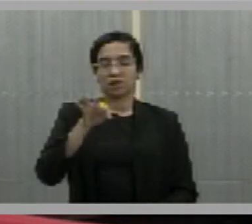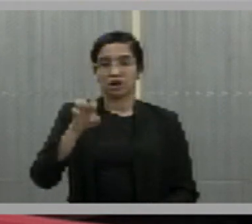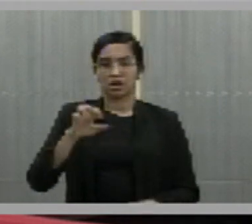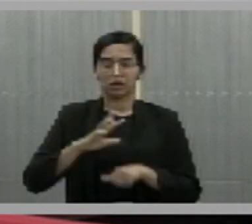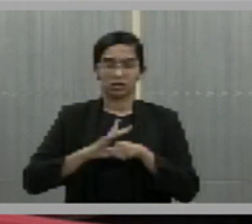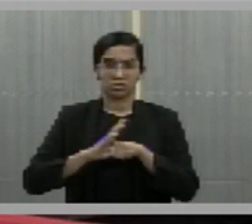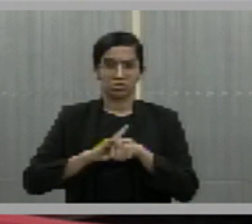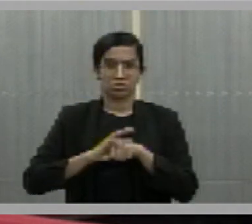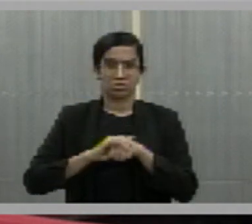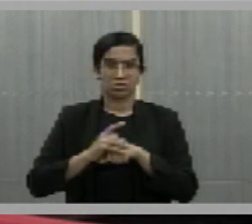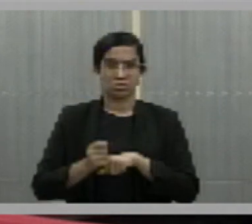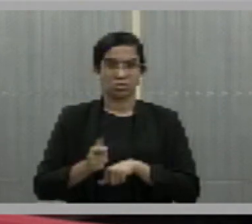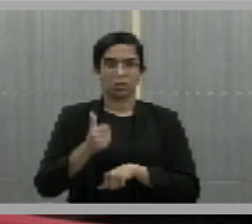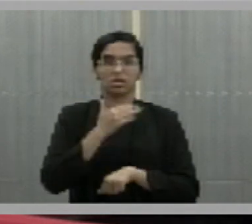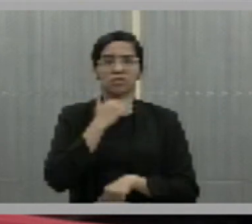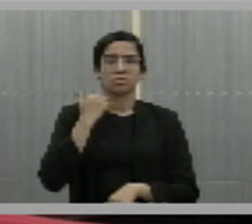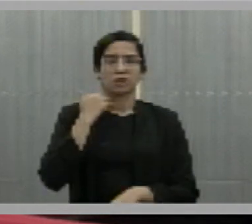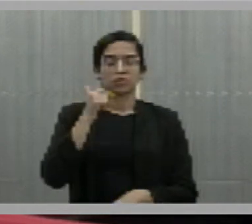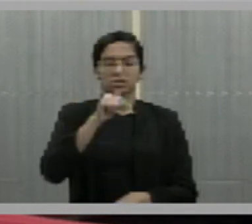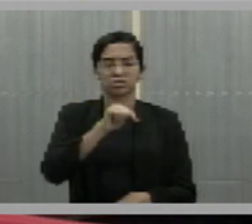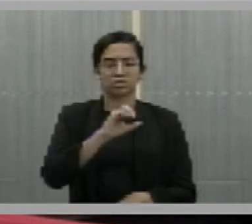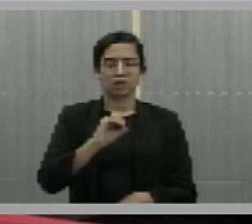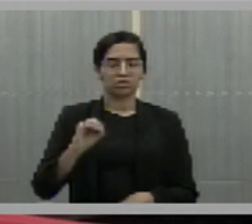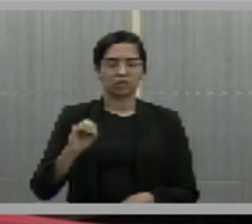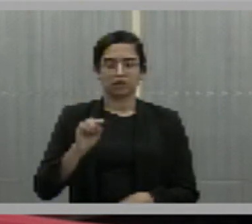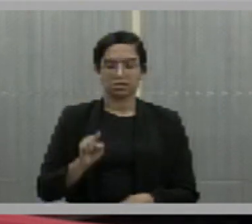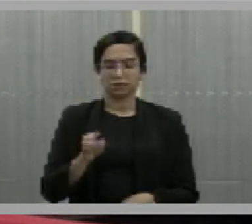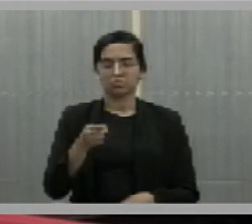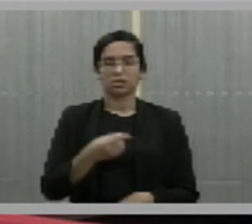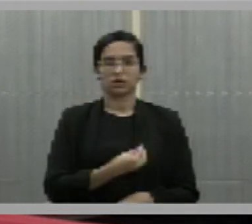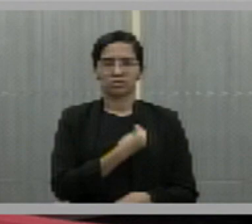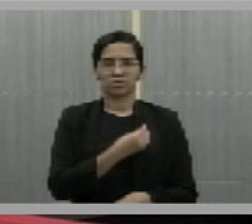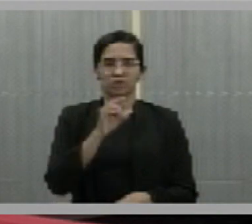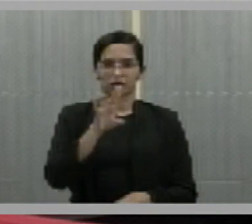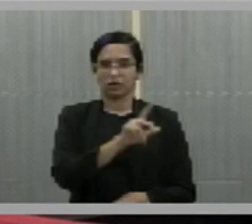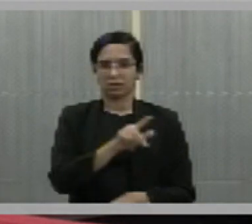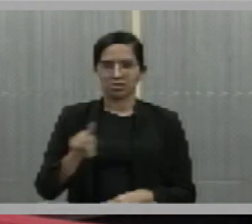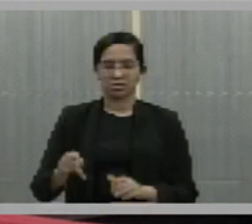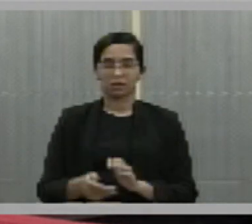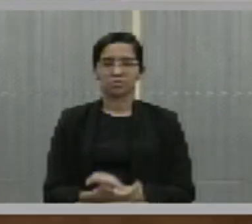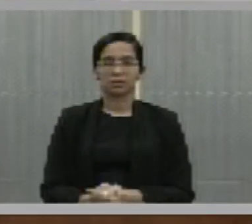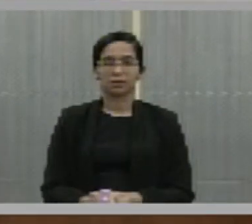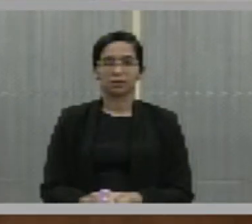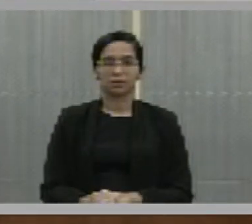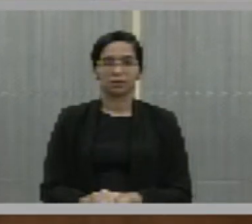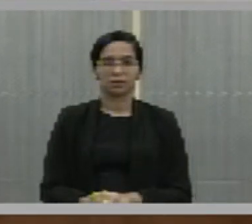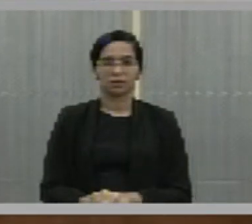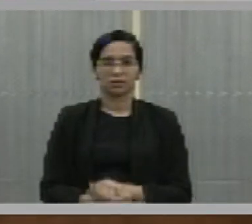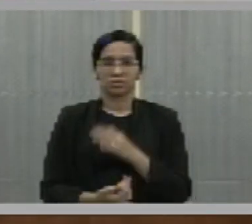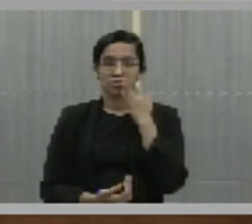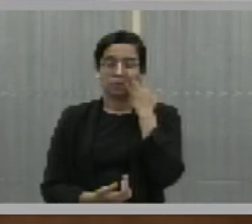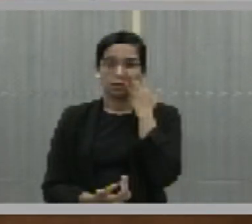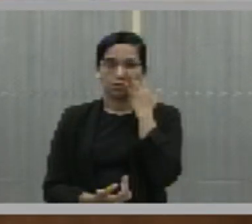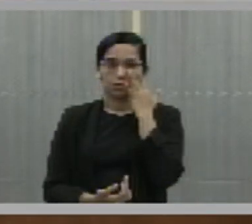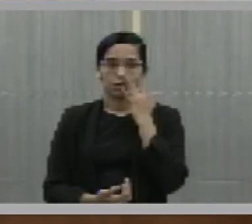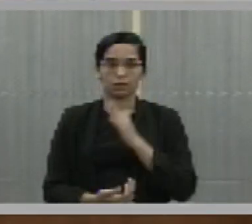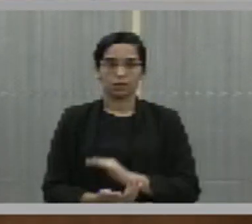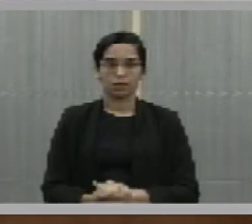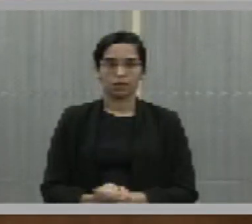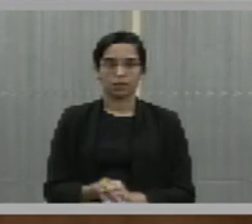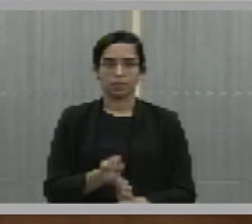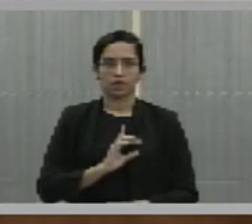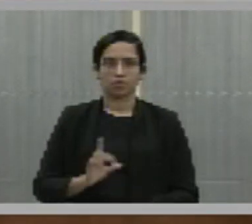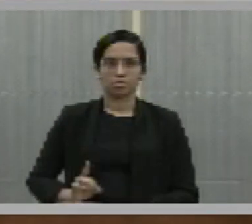quase consumiu 700 mil vidas no nosso país. Era isso, senhor presidente. Muito obrigado. Deputado Fábio Novo,